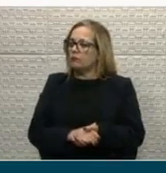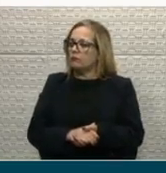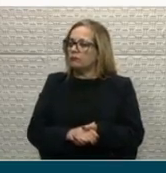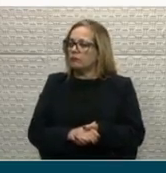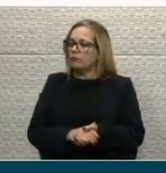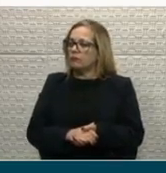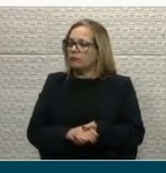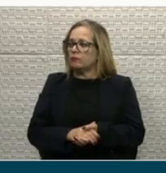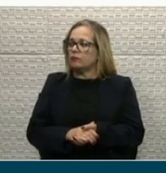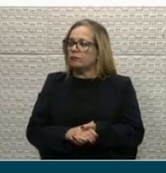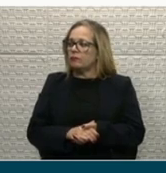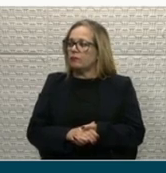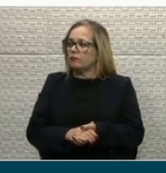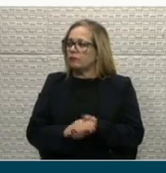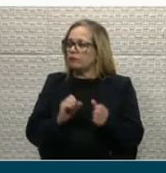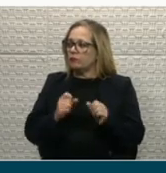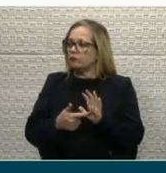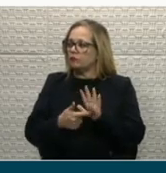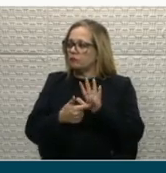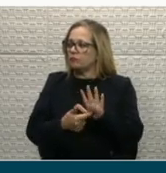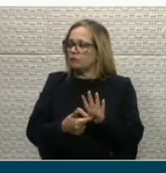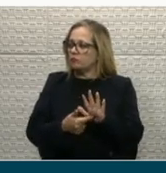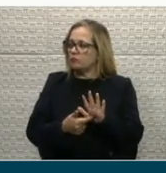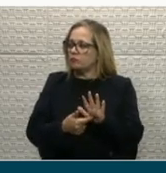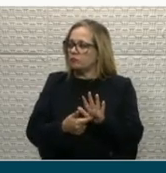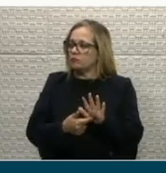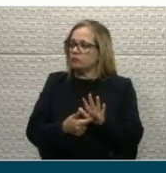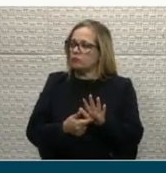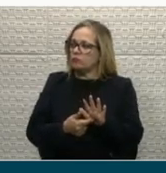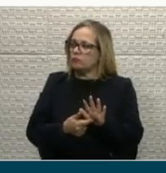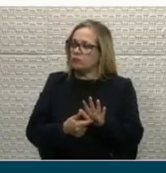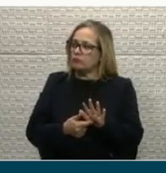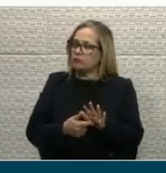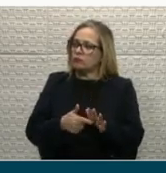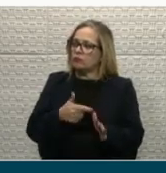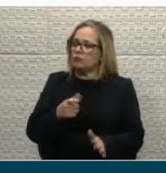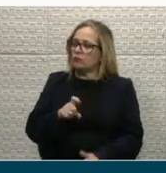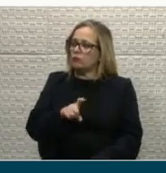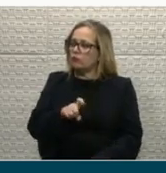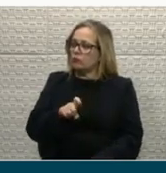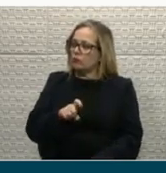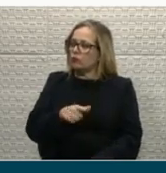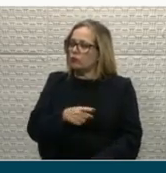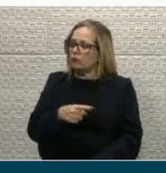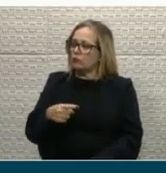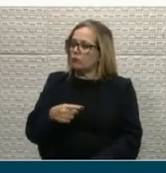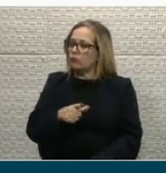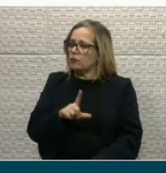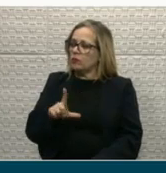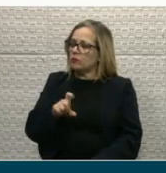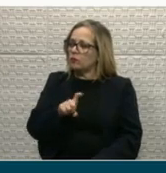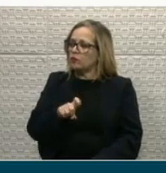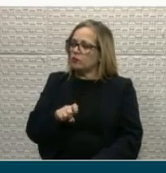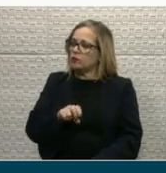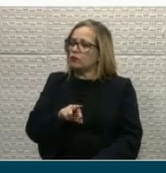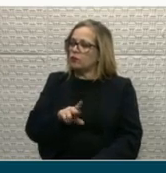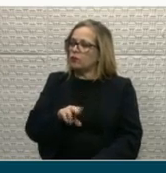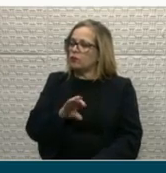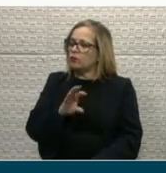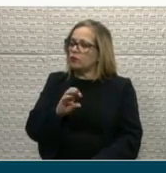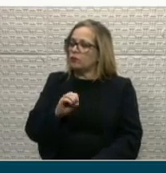Eu posso representar essa equação na forma 2x menos lambda x igual a